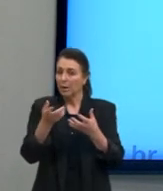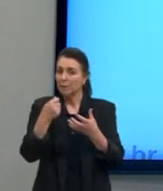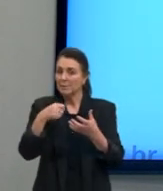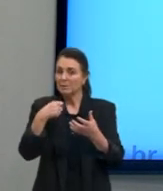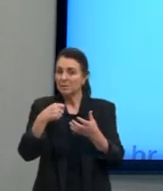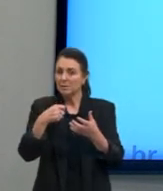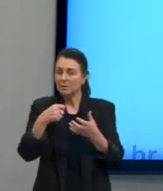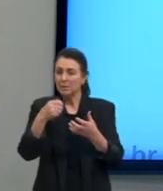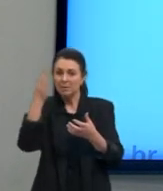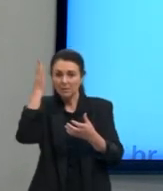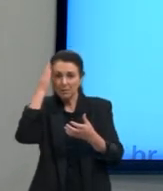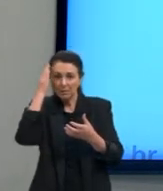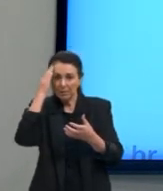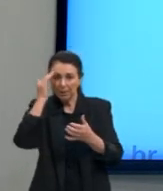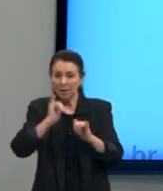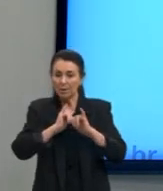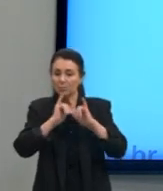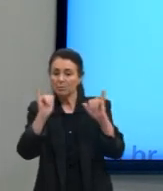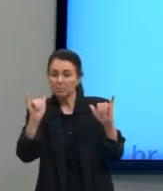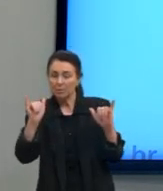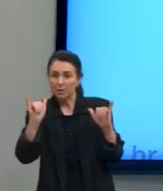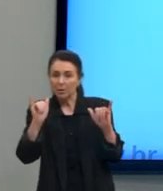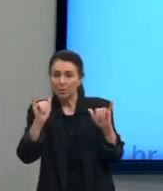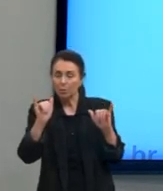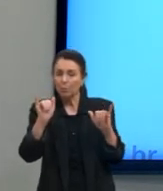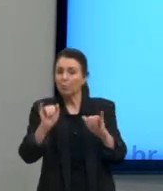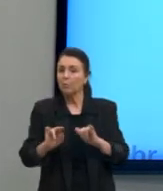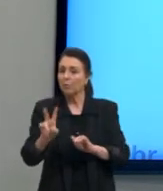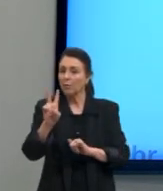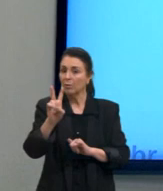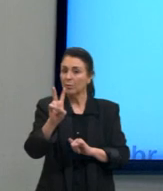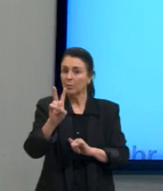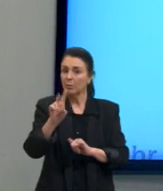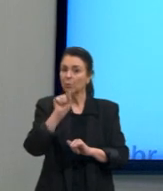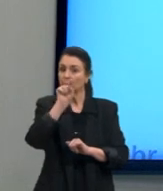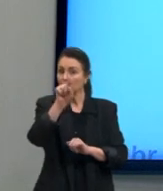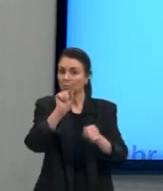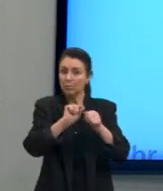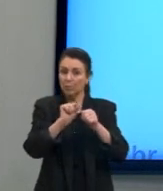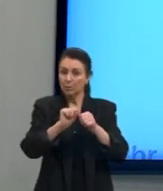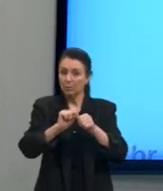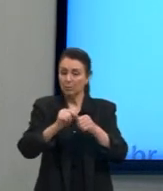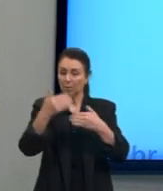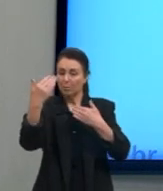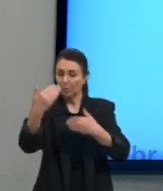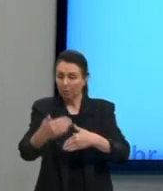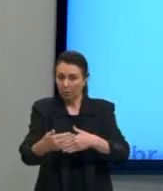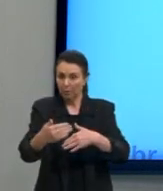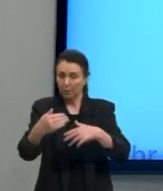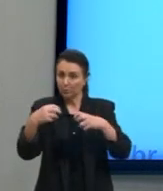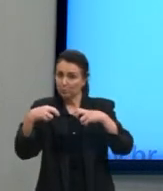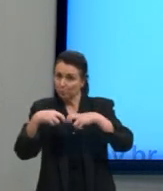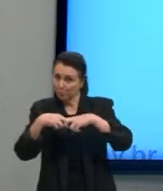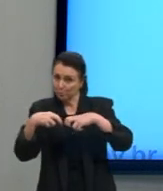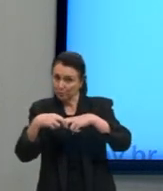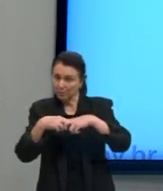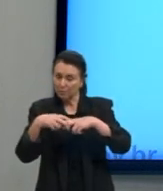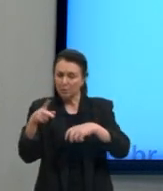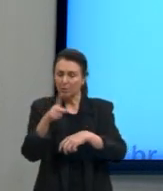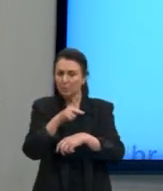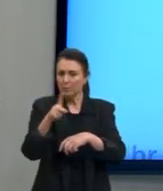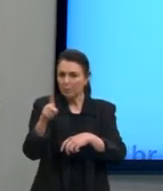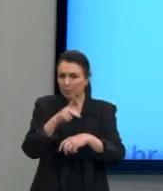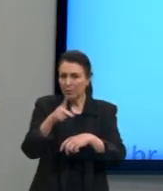tenho que dizer o que que aquele valor é Então quando vocês fazem geralmente uma prova de física o professor